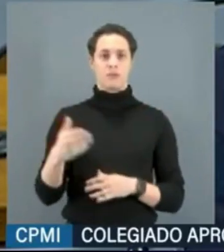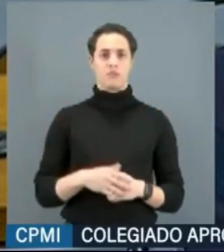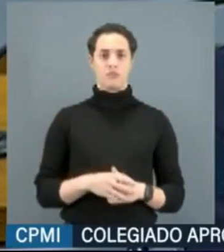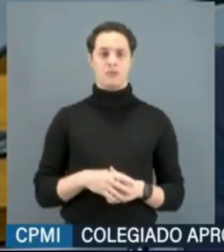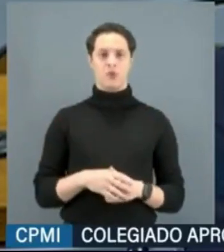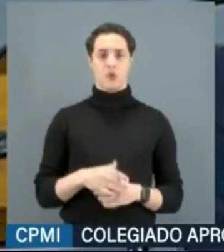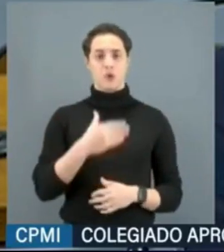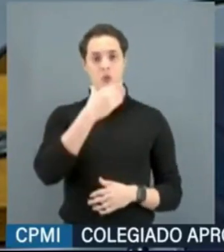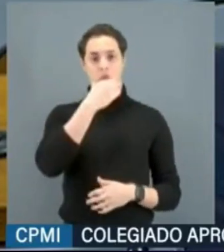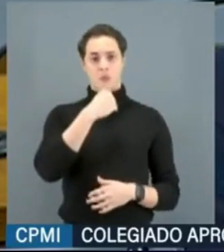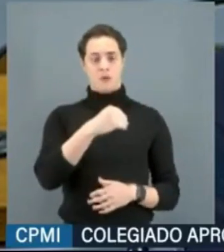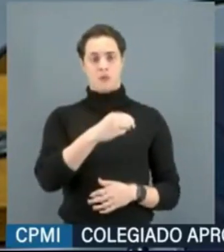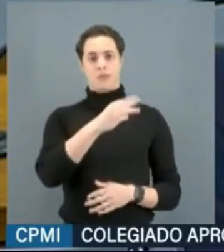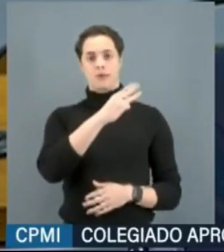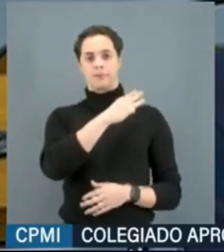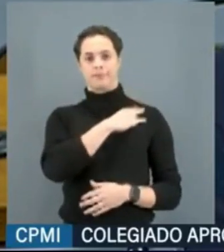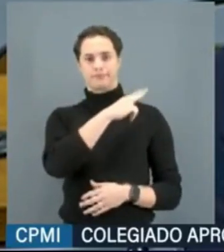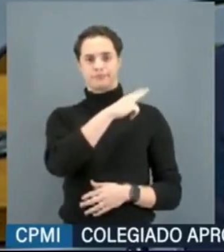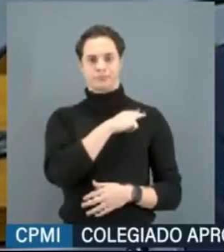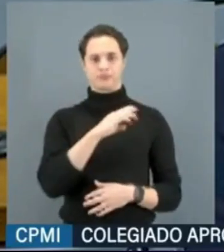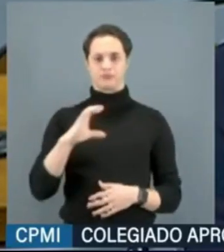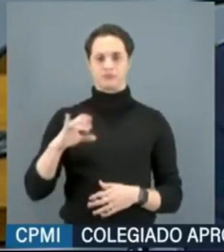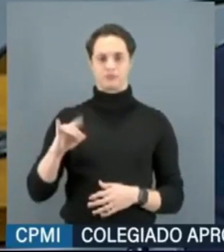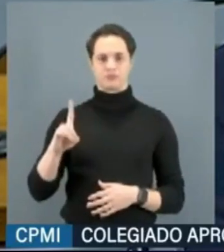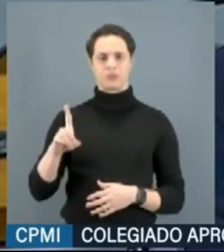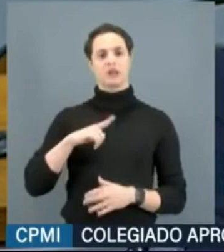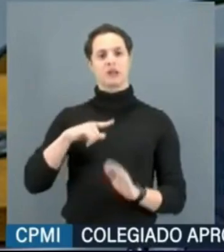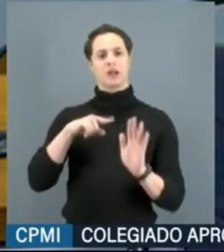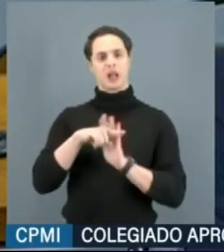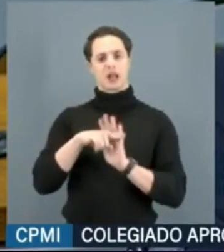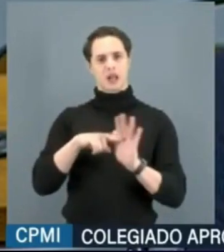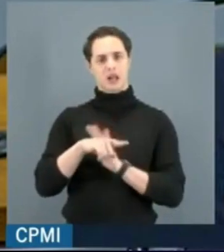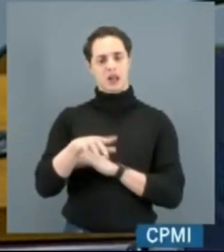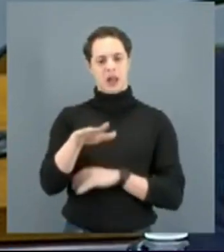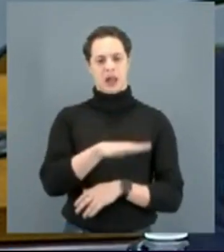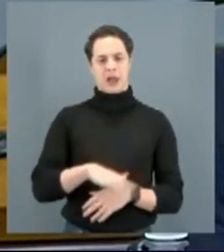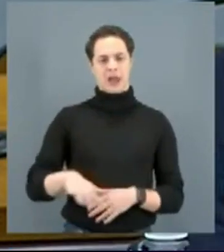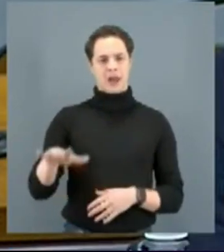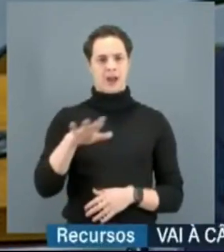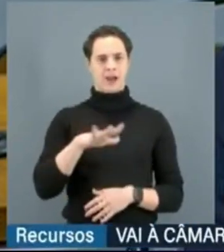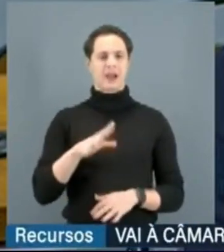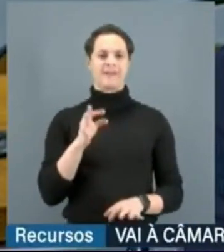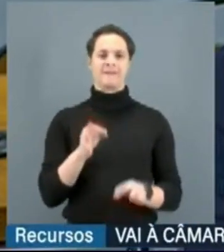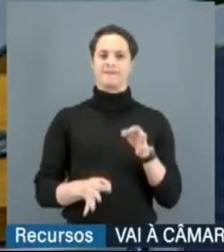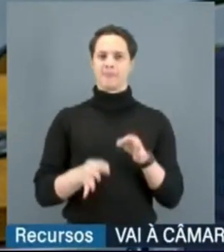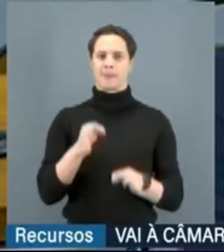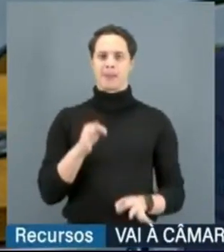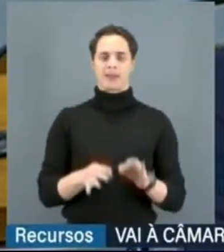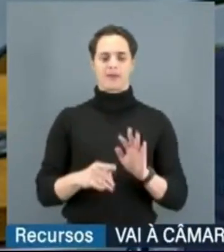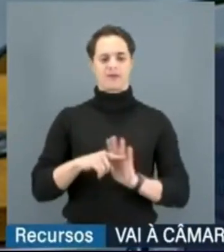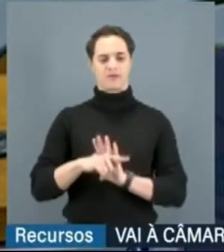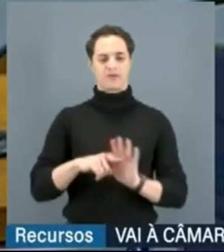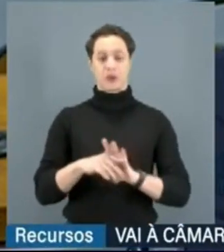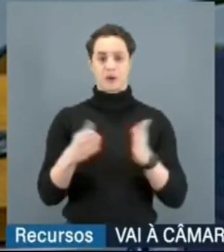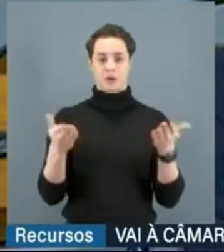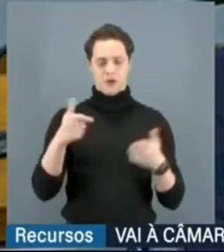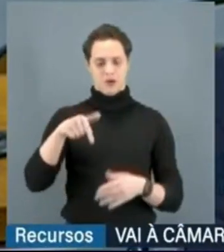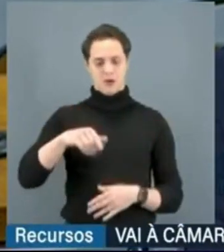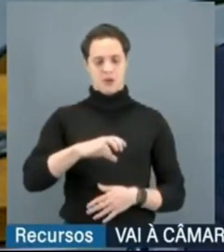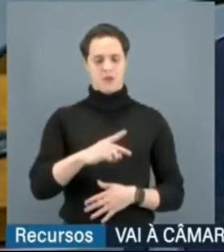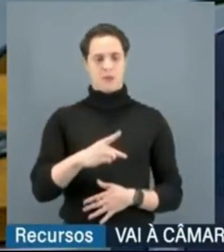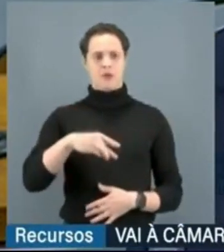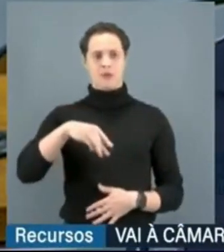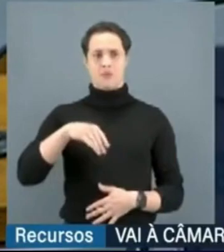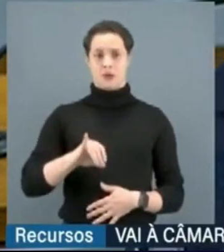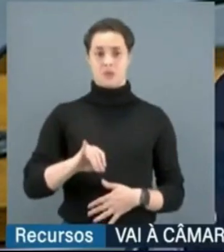O tenente coronel está sendo investigado no judiciário, está sendo investigado aqui na CPMI,